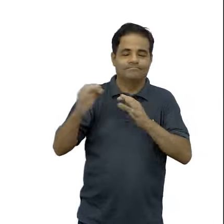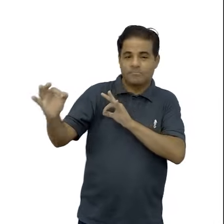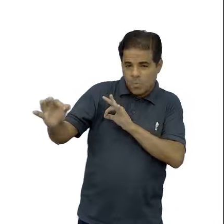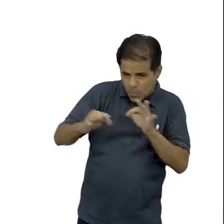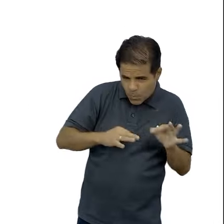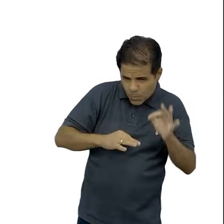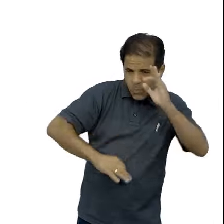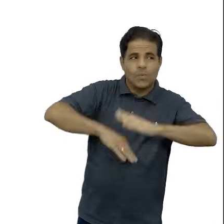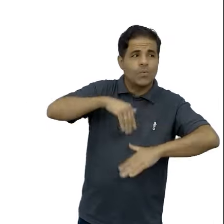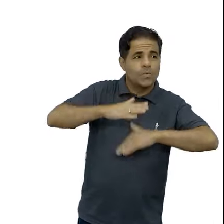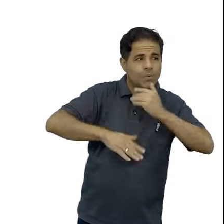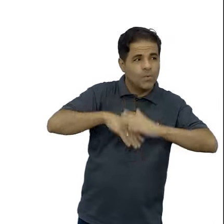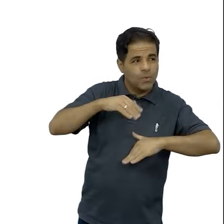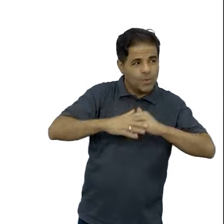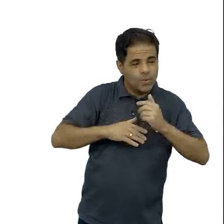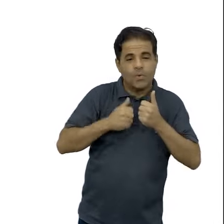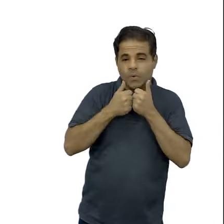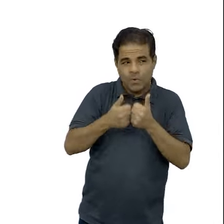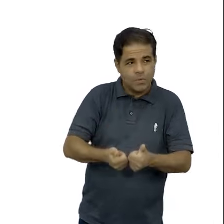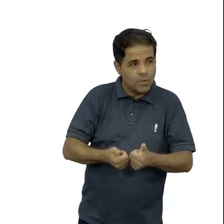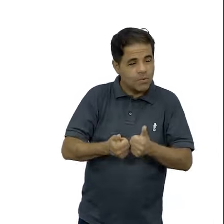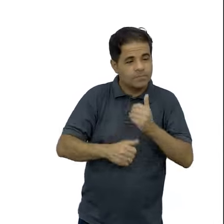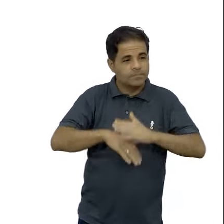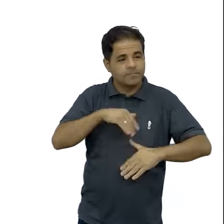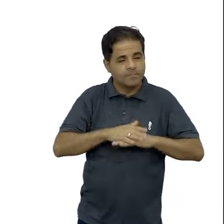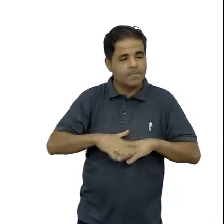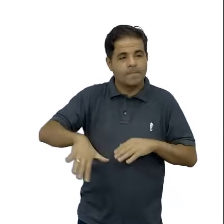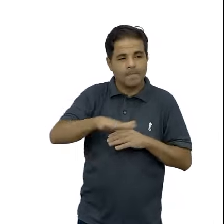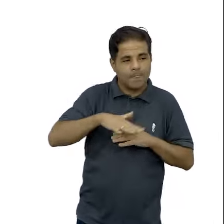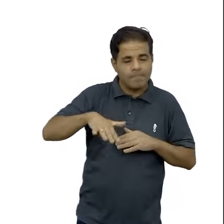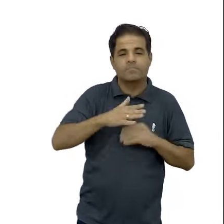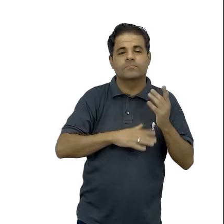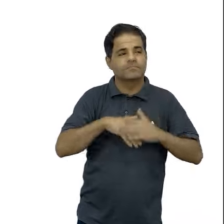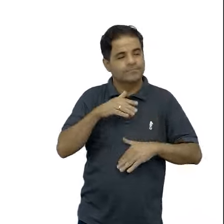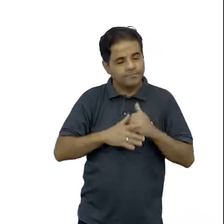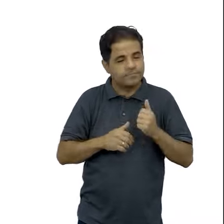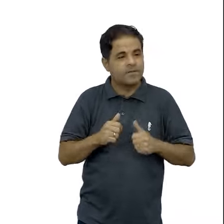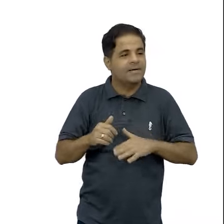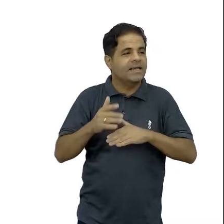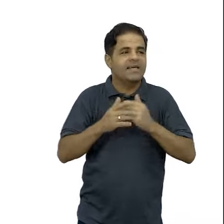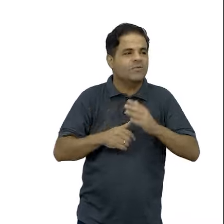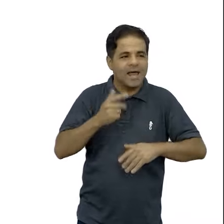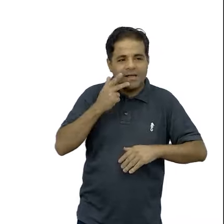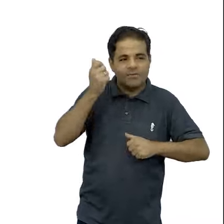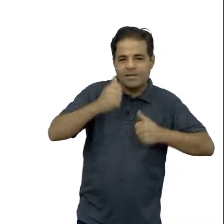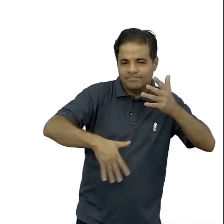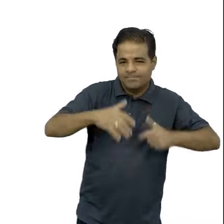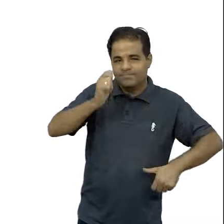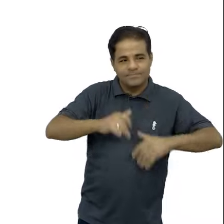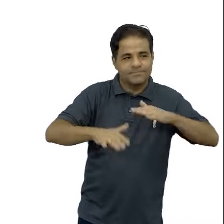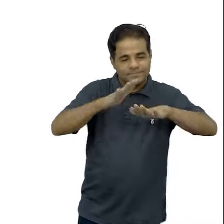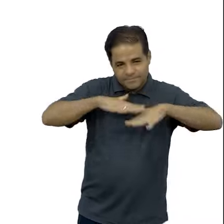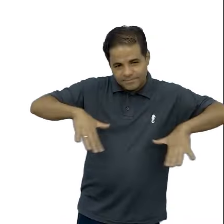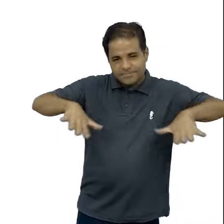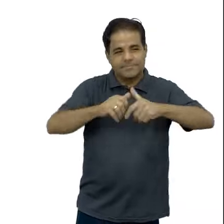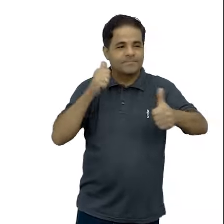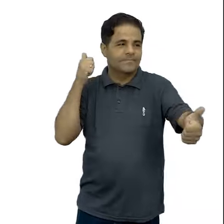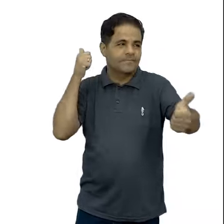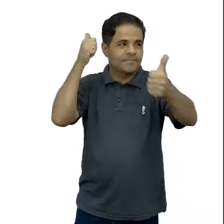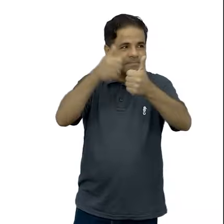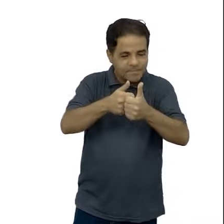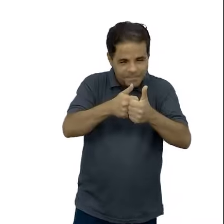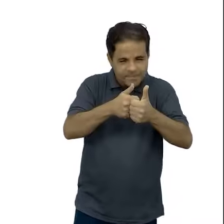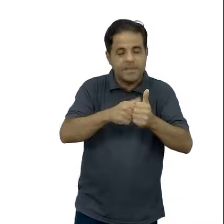constante através de situações de decomposição ou distribuição. Permite uma aproximação